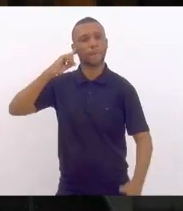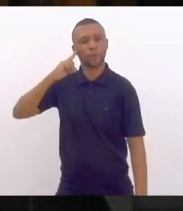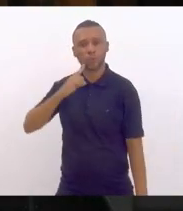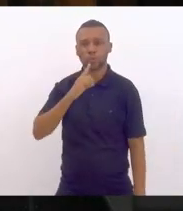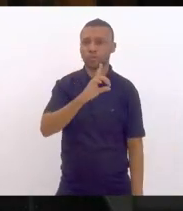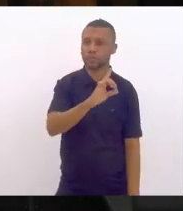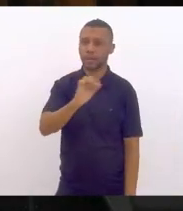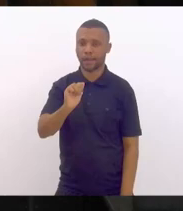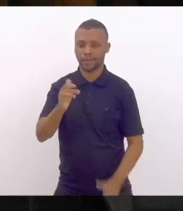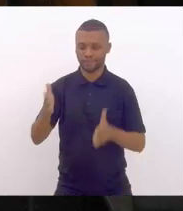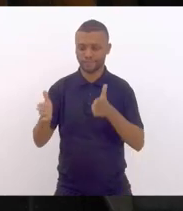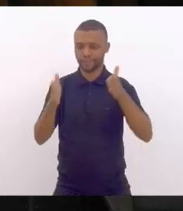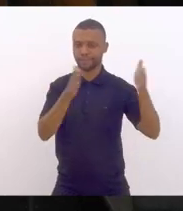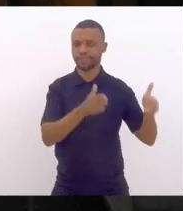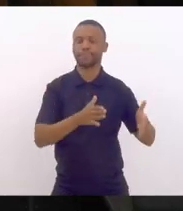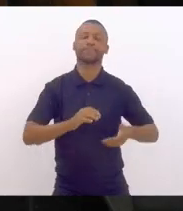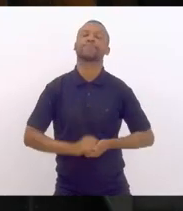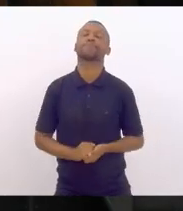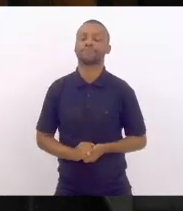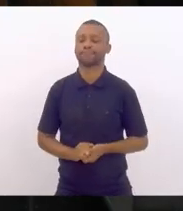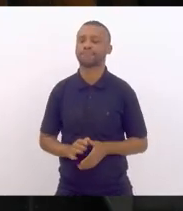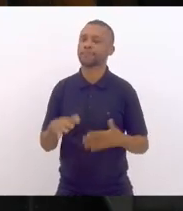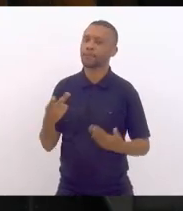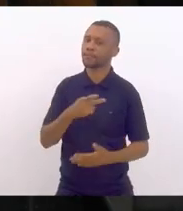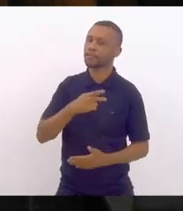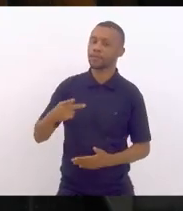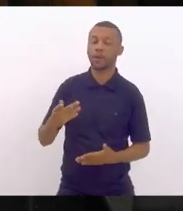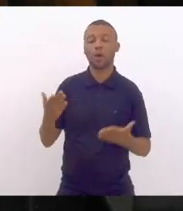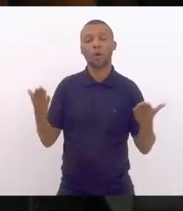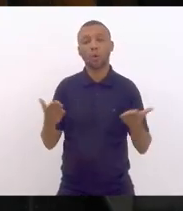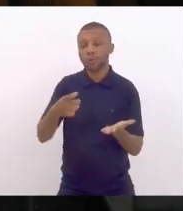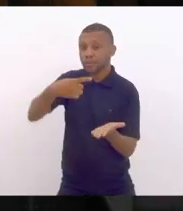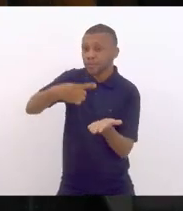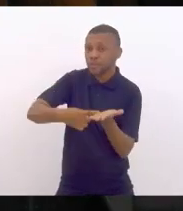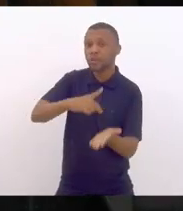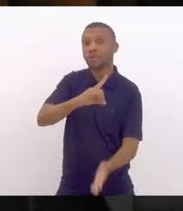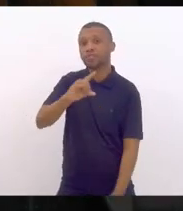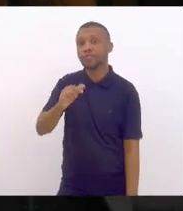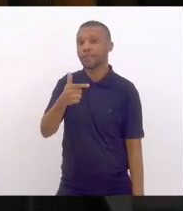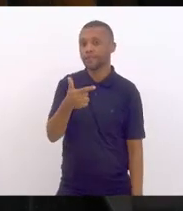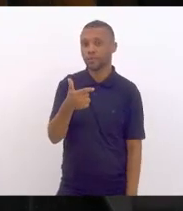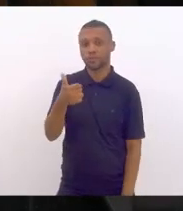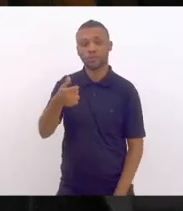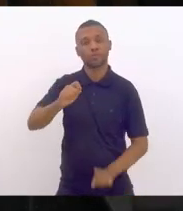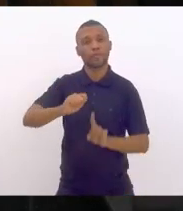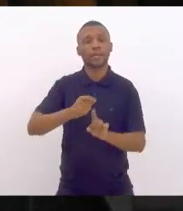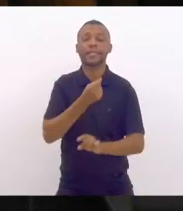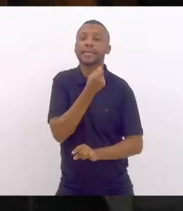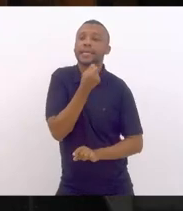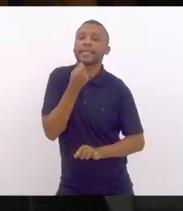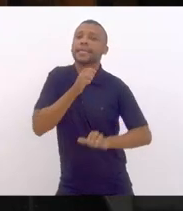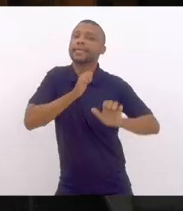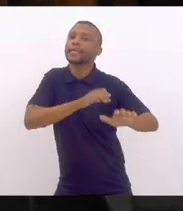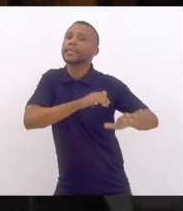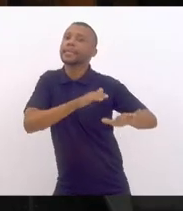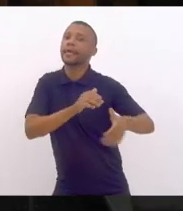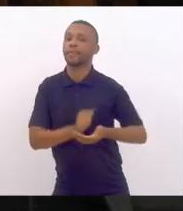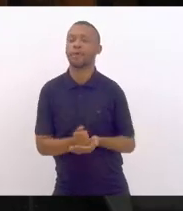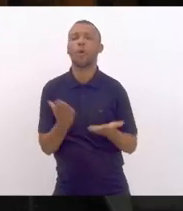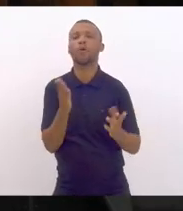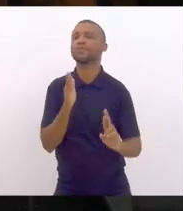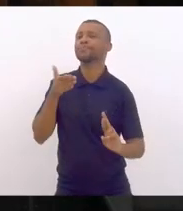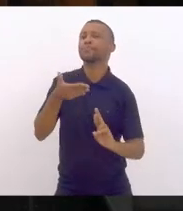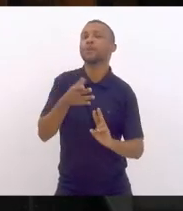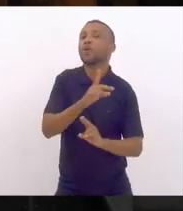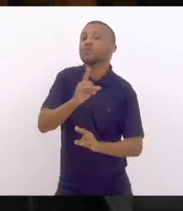senhor presidente 21 de setembro hoje é o dia de luta das